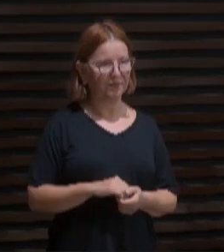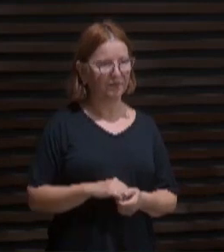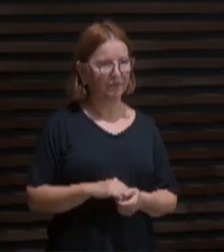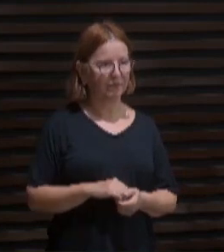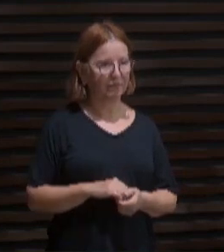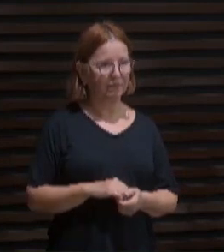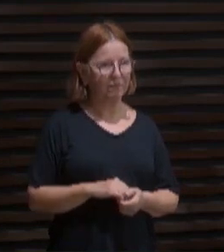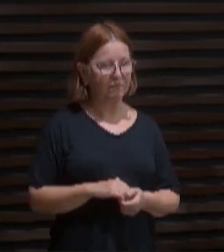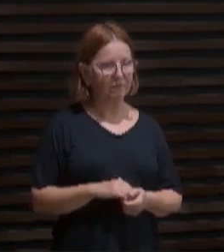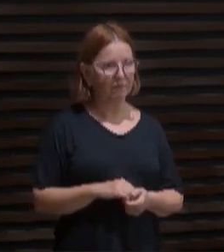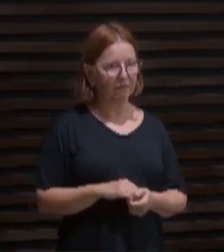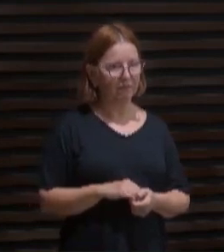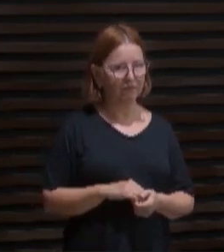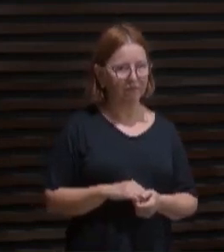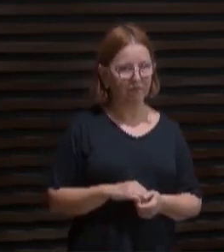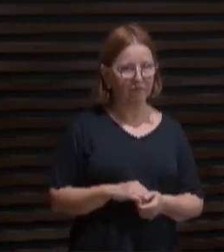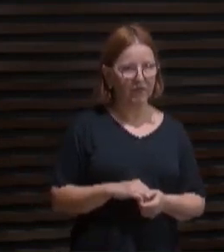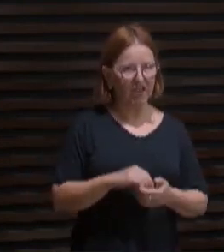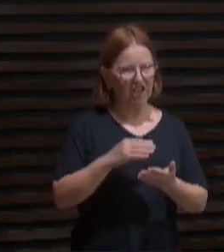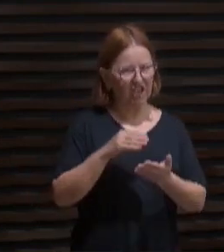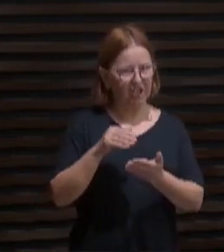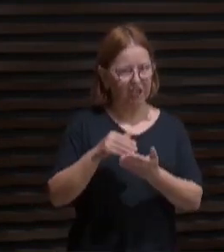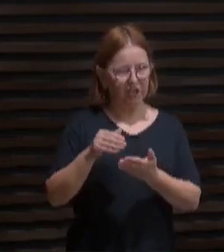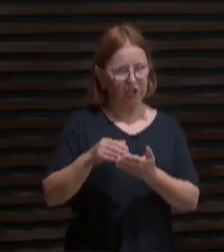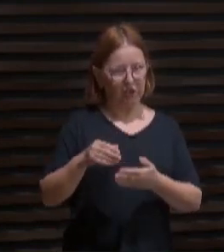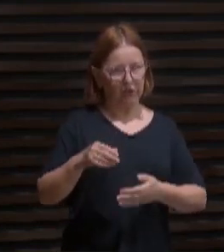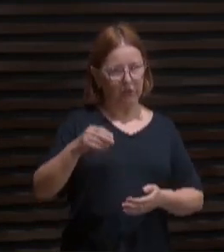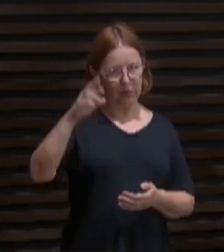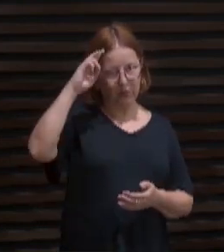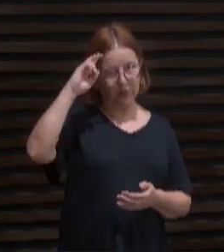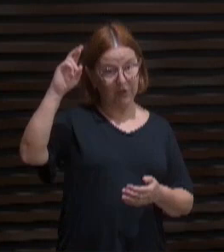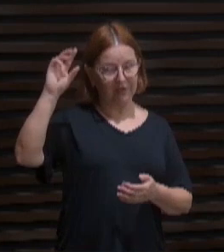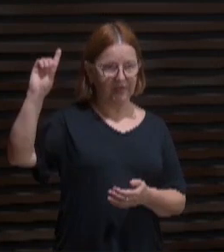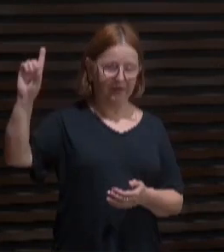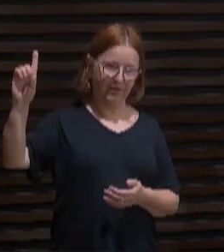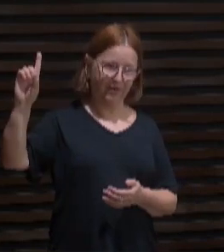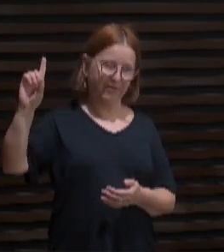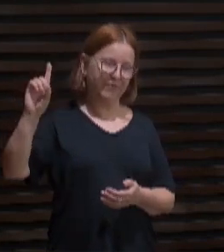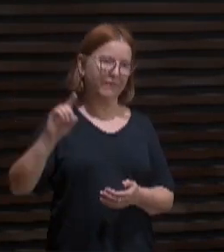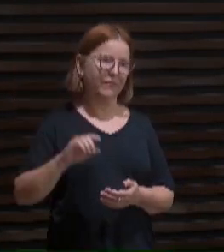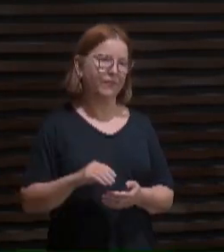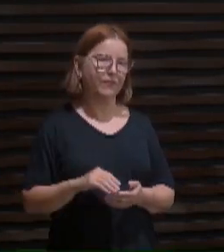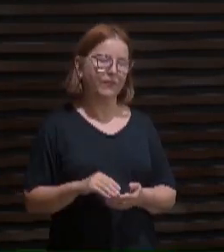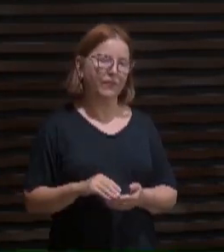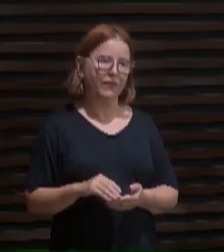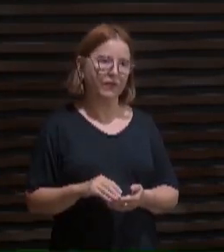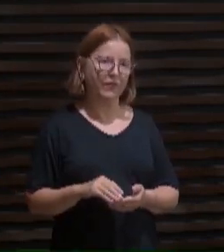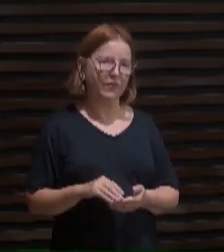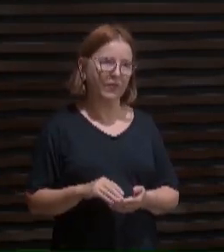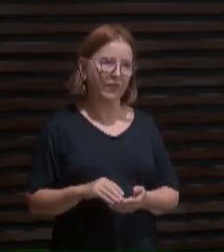Entrou removendo o senhorio, entrou em oposição frontal ao que o Senhor havia dito, entrou através